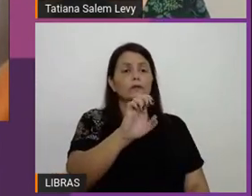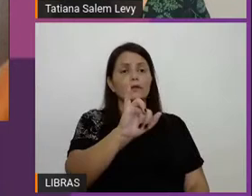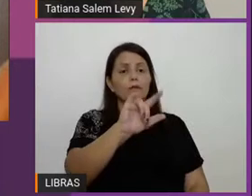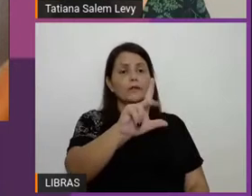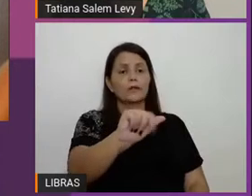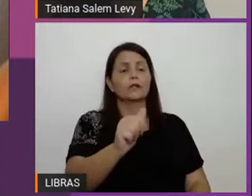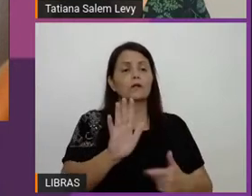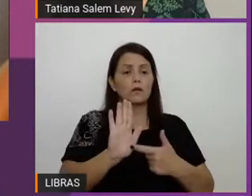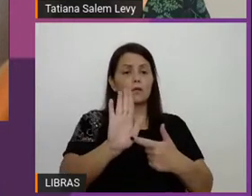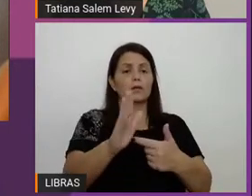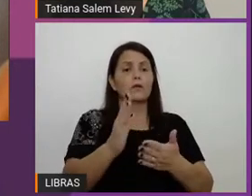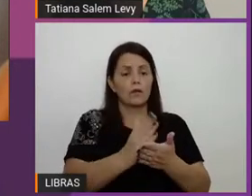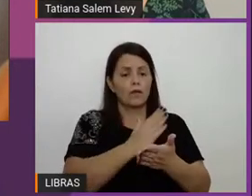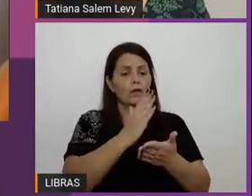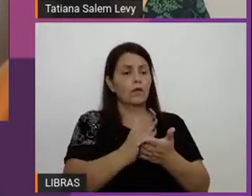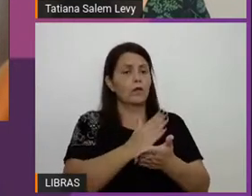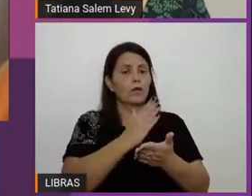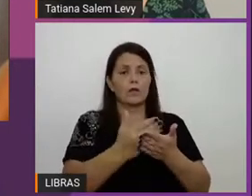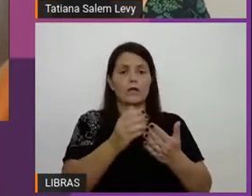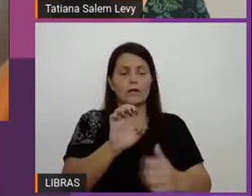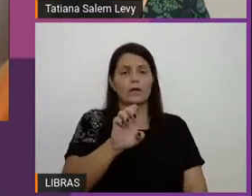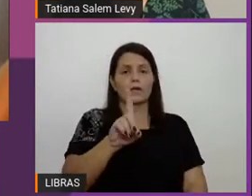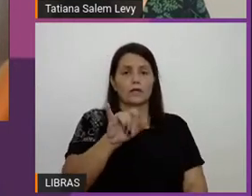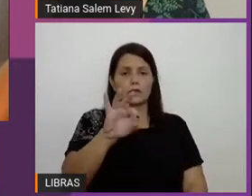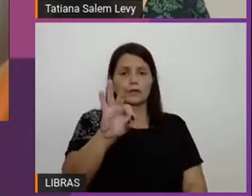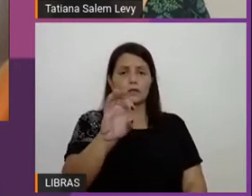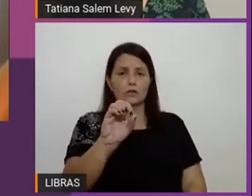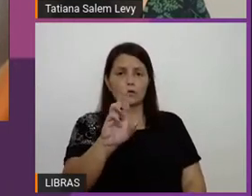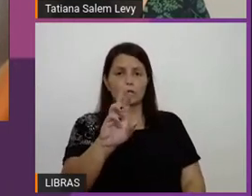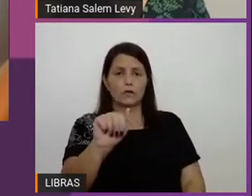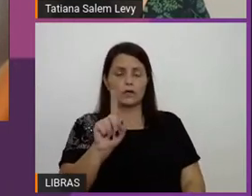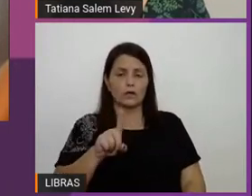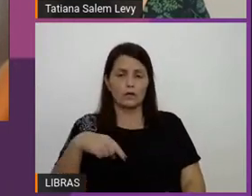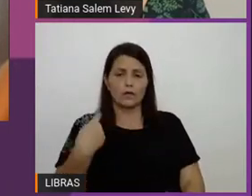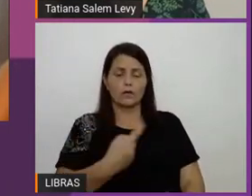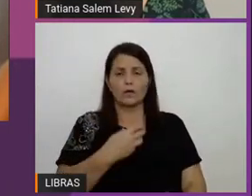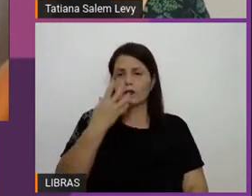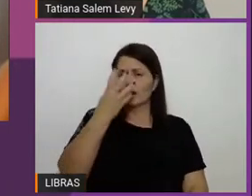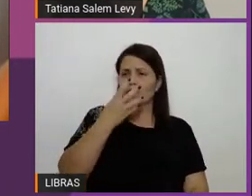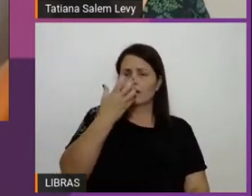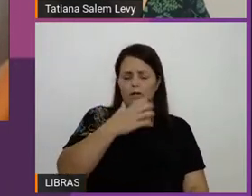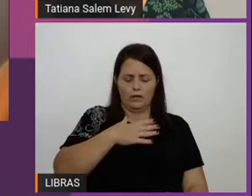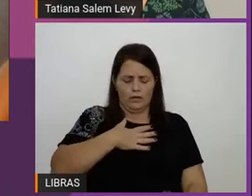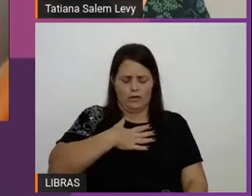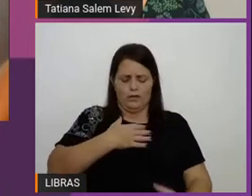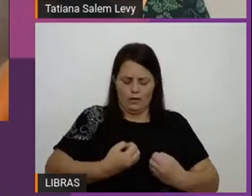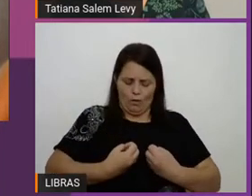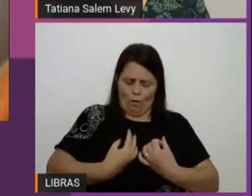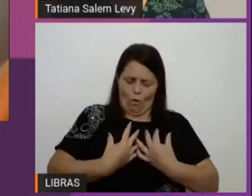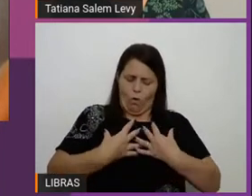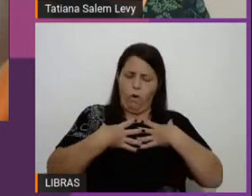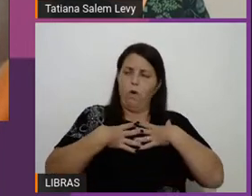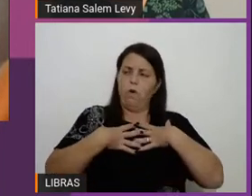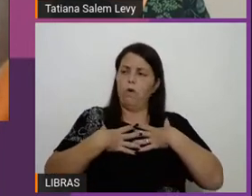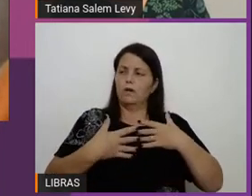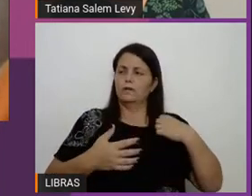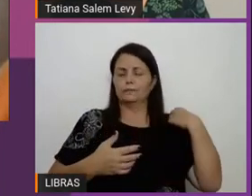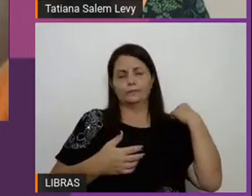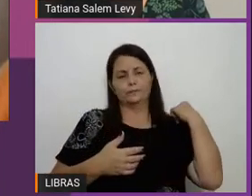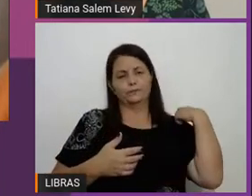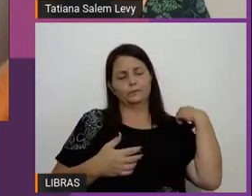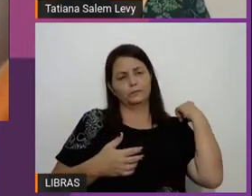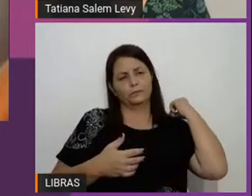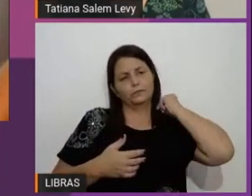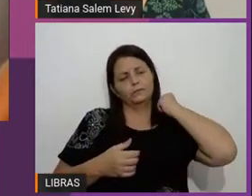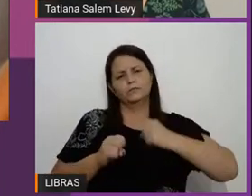apresentação do livro dela com a Farma Editora nós é o romance meu corpo ainda quente e quando